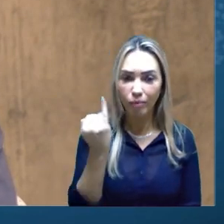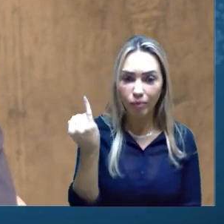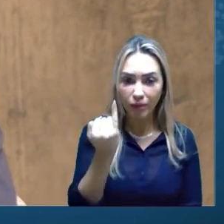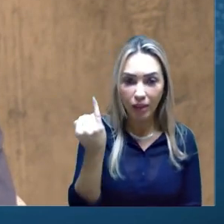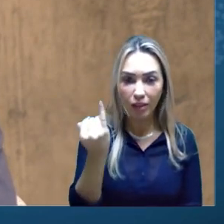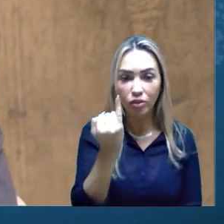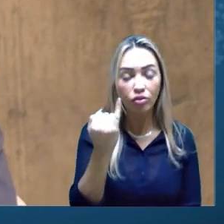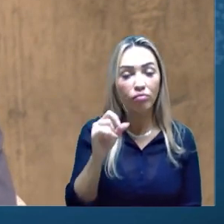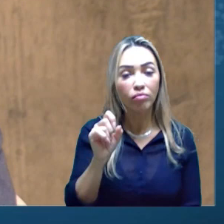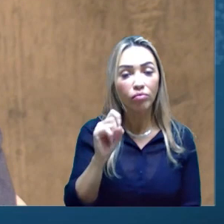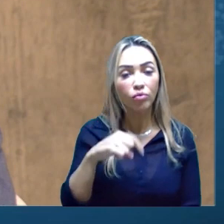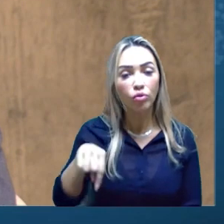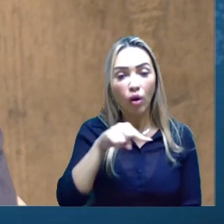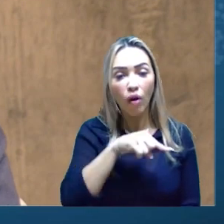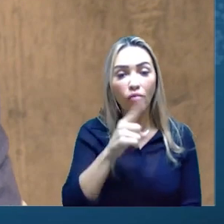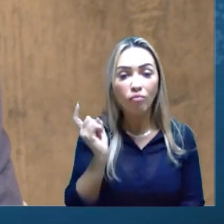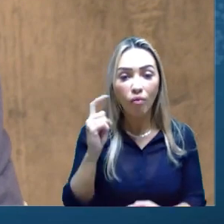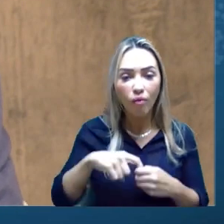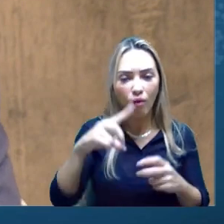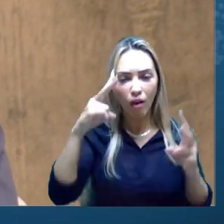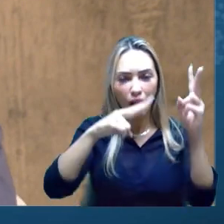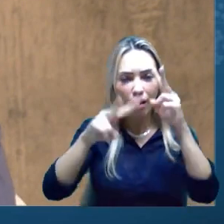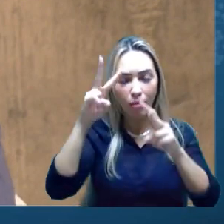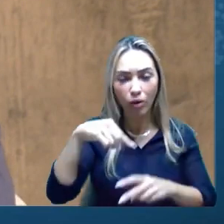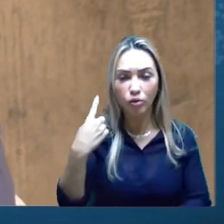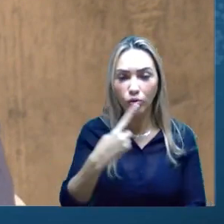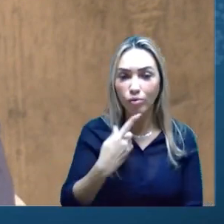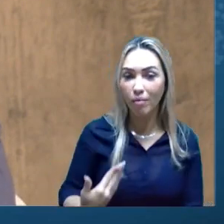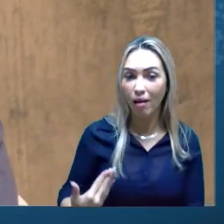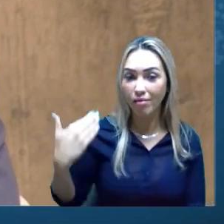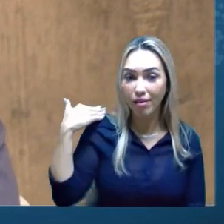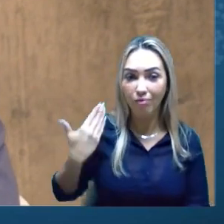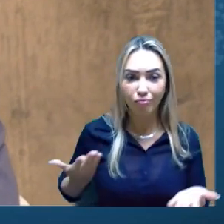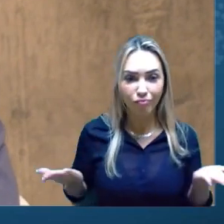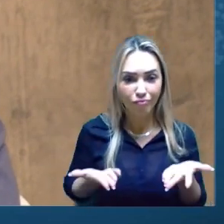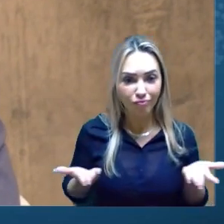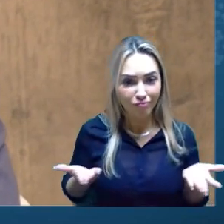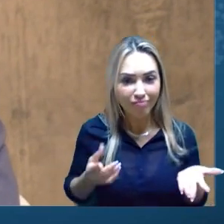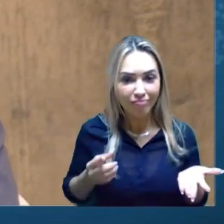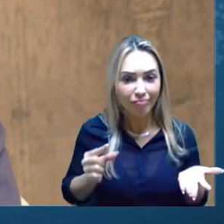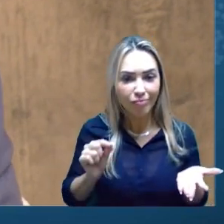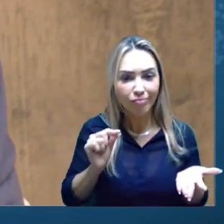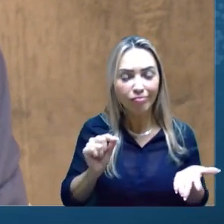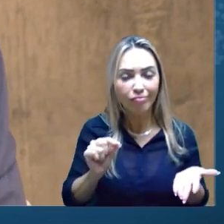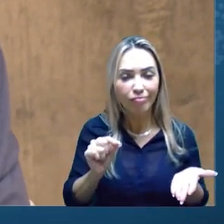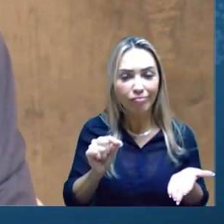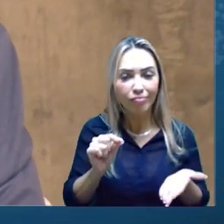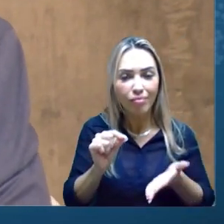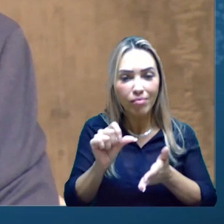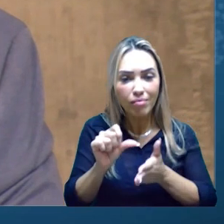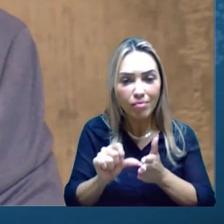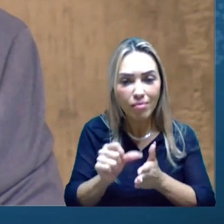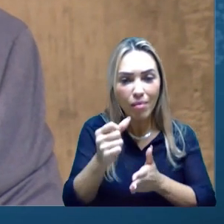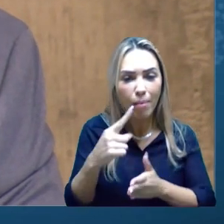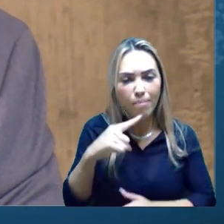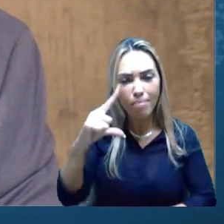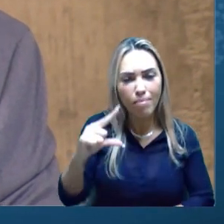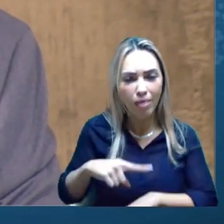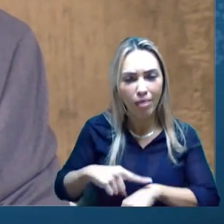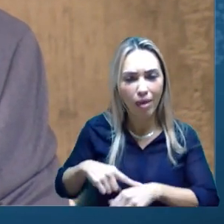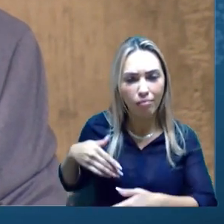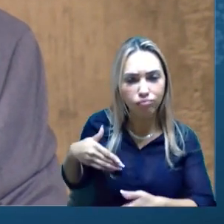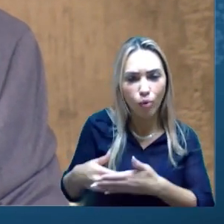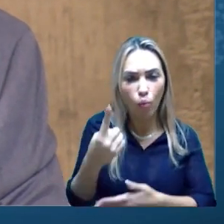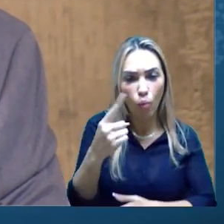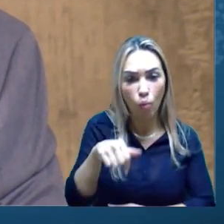gente recordar o nosso passado recente, né, em menos de um ano, nós desenvolvemos uma